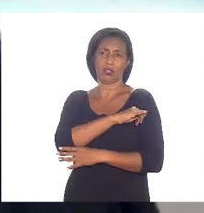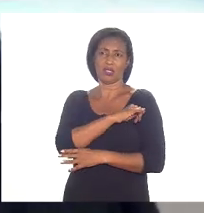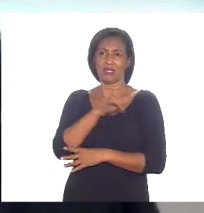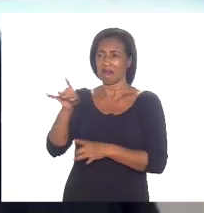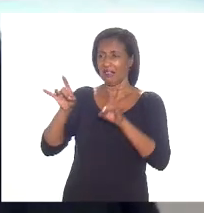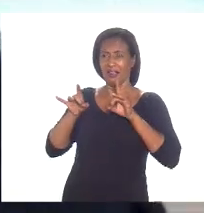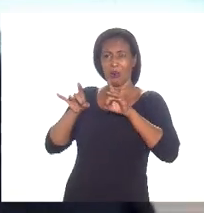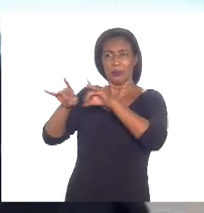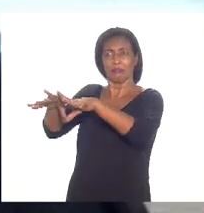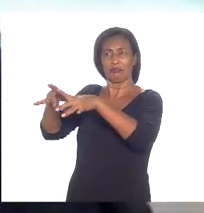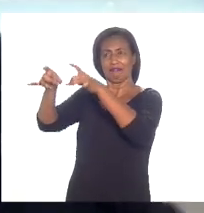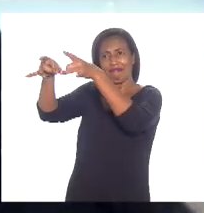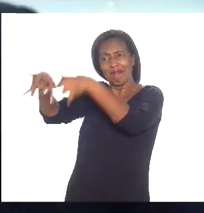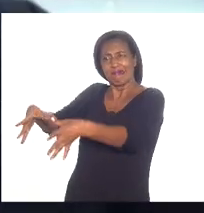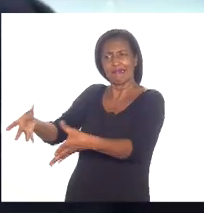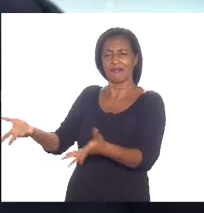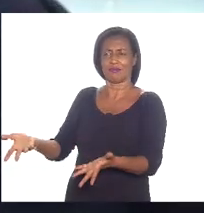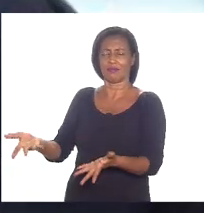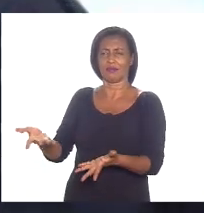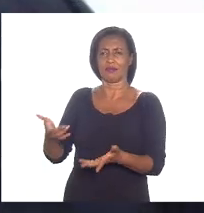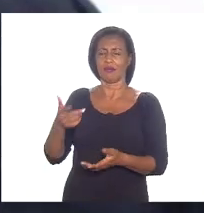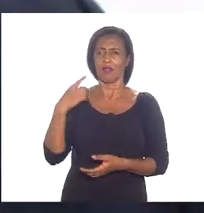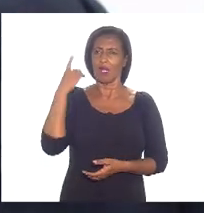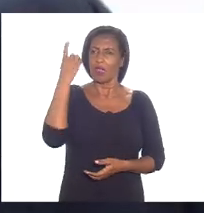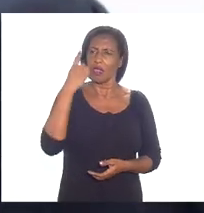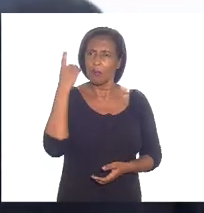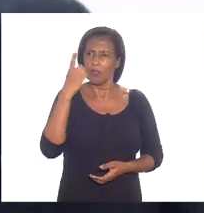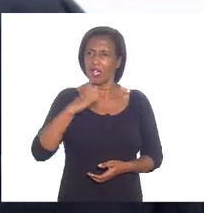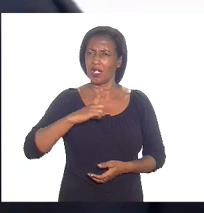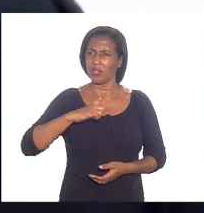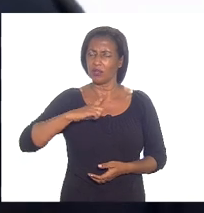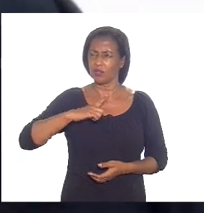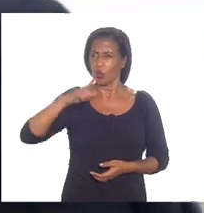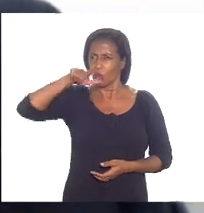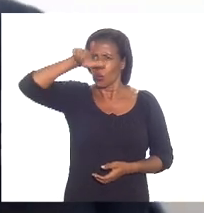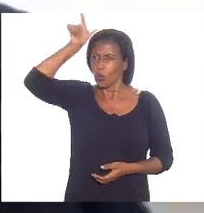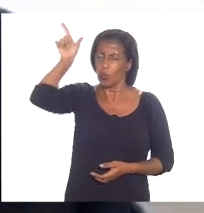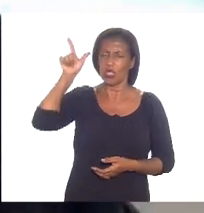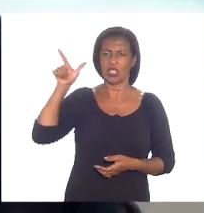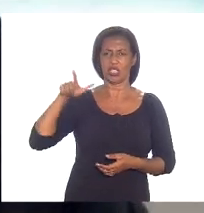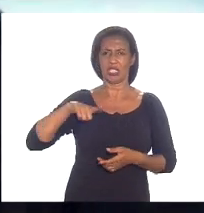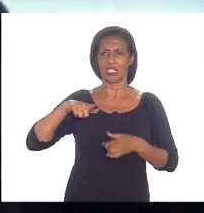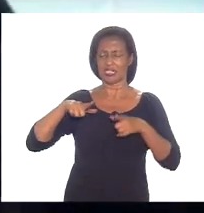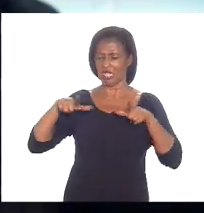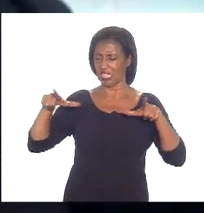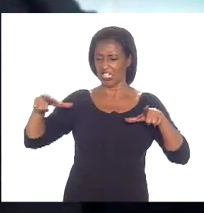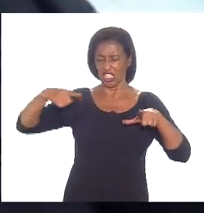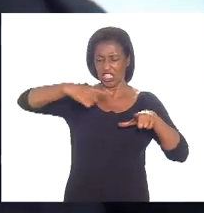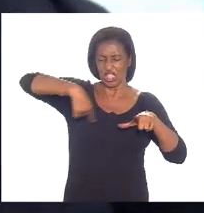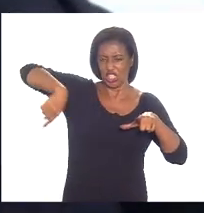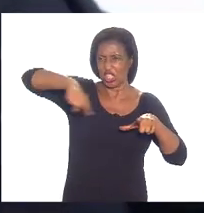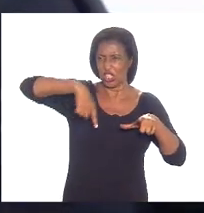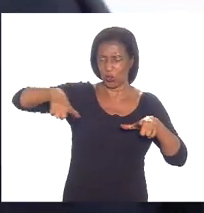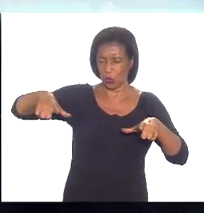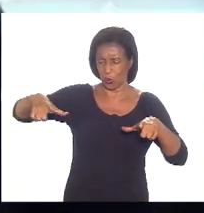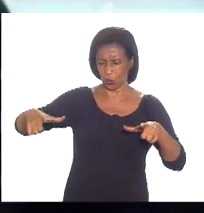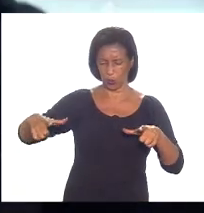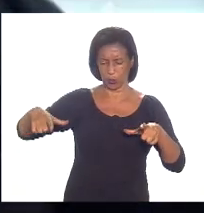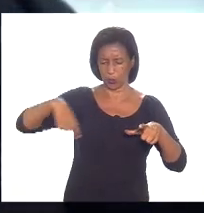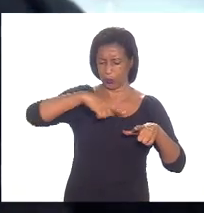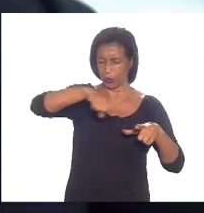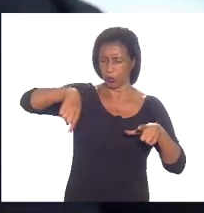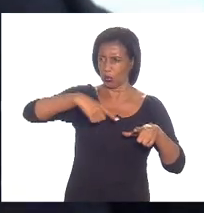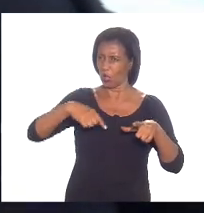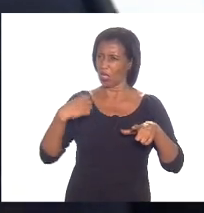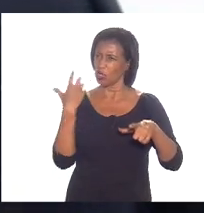às traças. O deputado Luiz Paulo tem uma pilha de LPs, de discos, tem o acervo da nossa produção